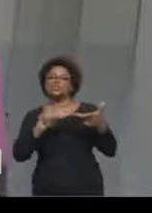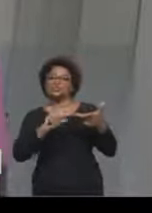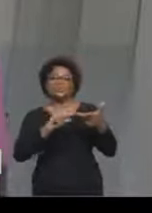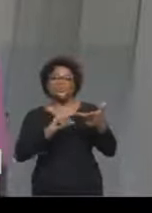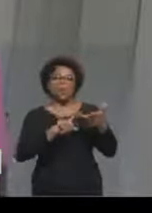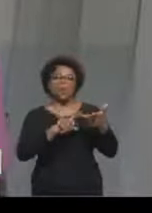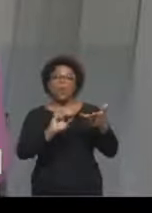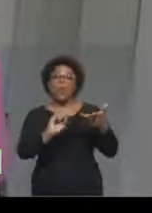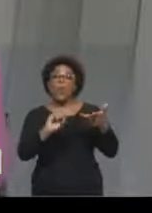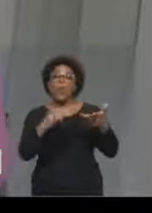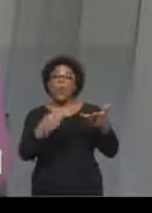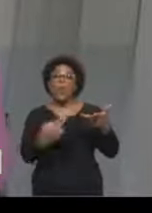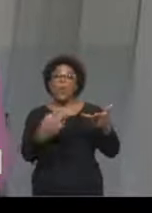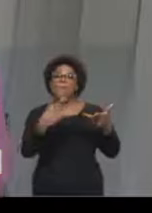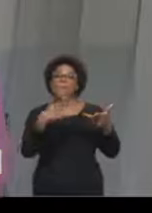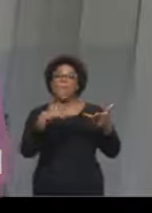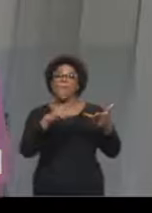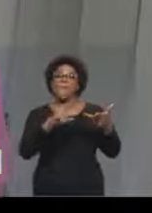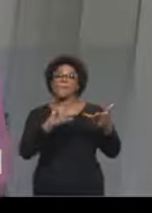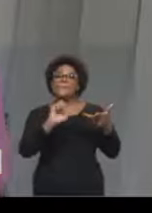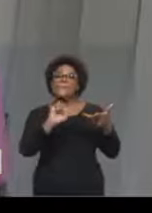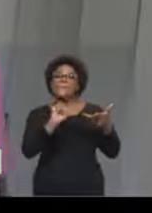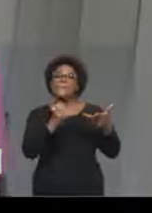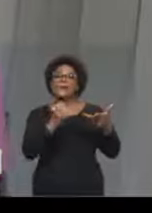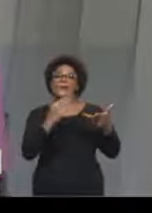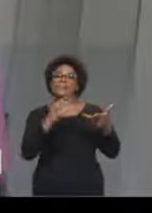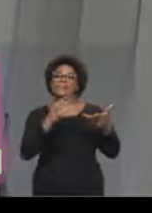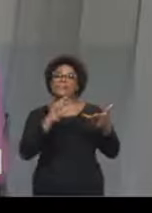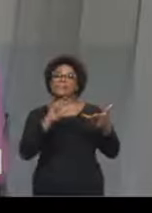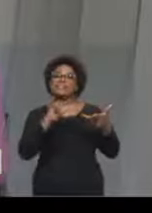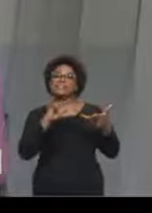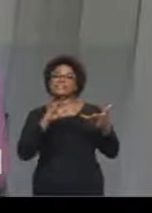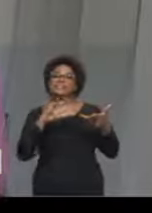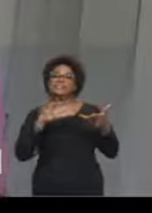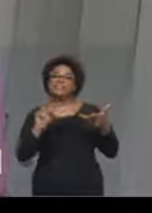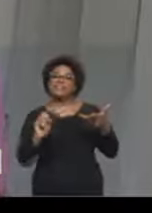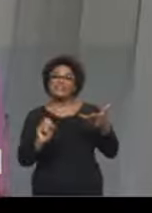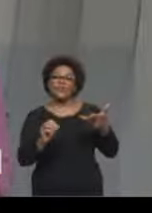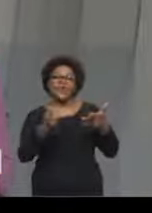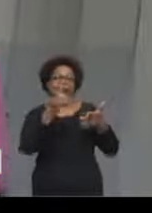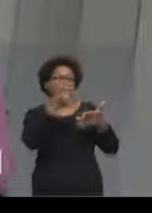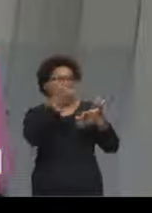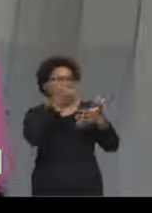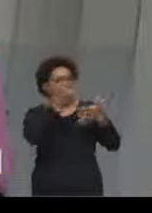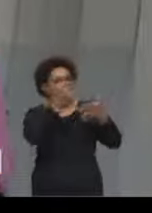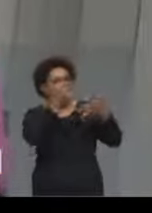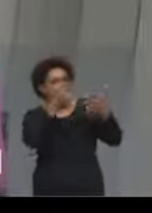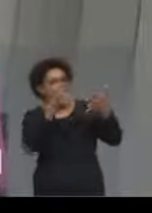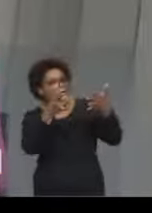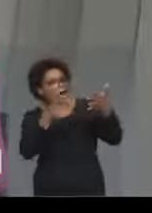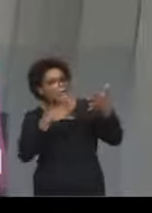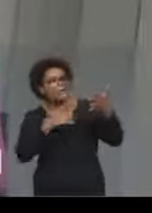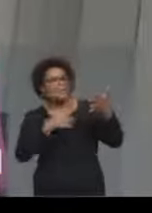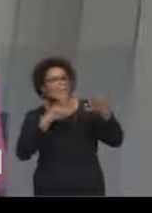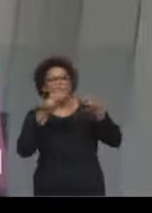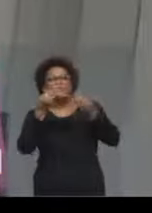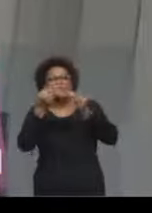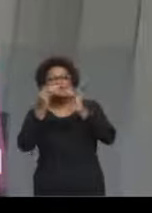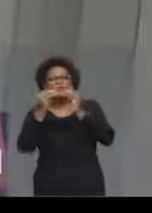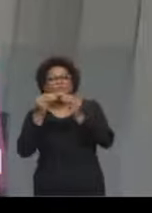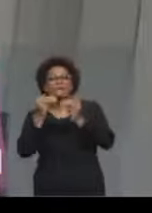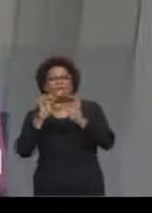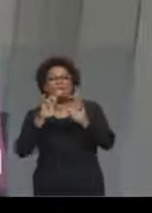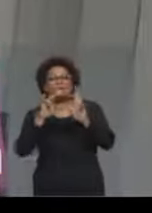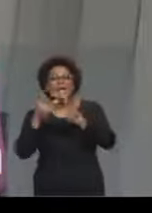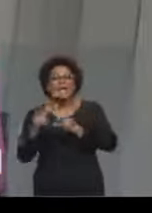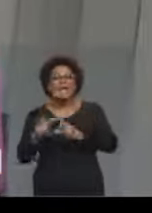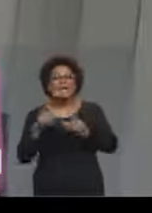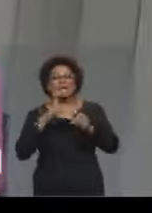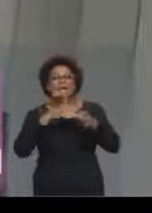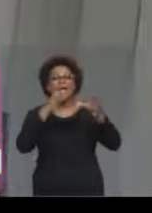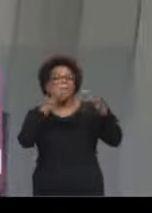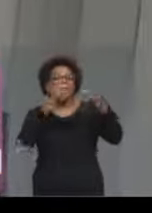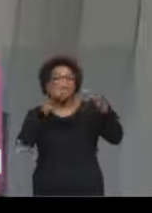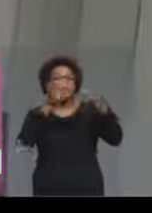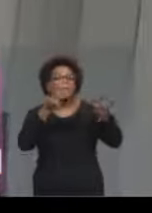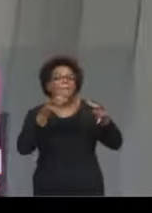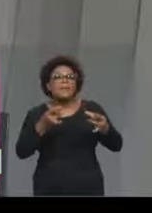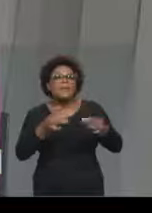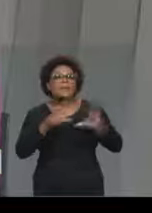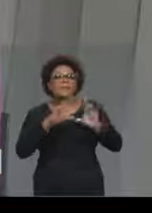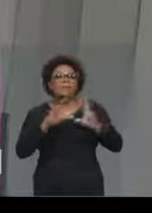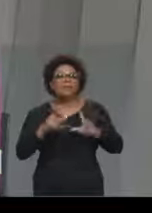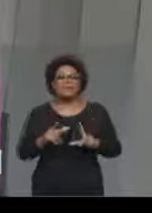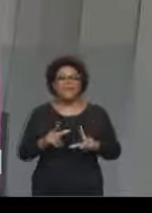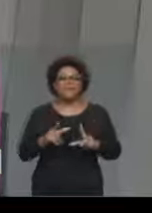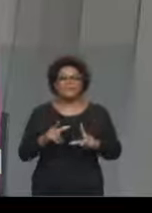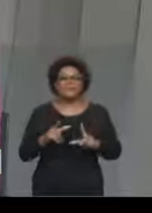com a sua estrutura, cada um com seus elementos. E a resenha crítica, ela está dentro